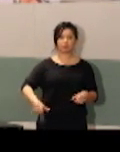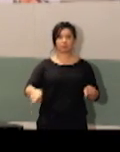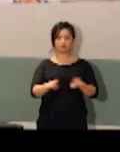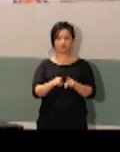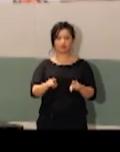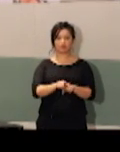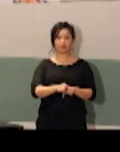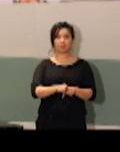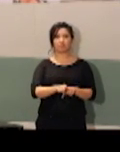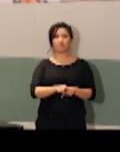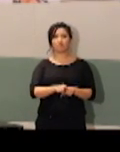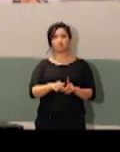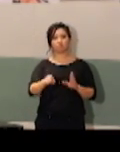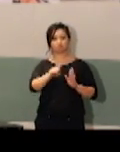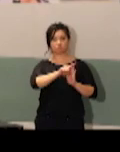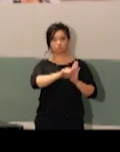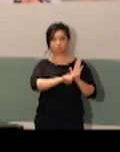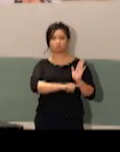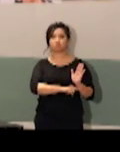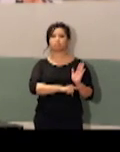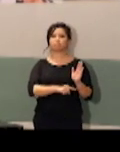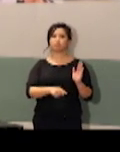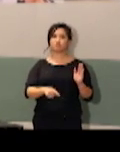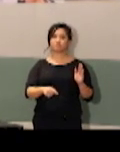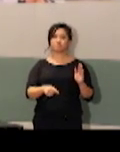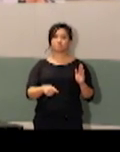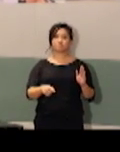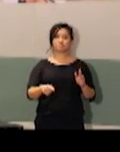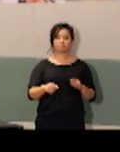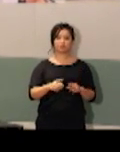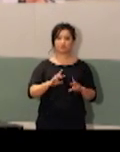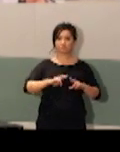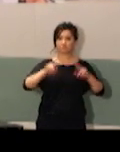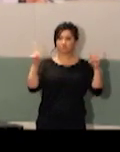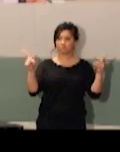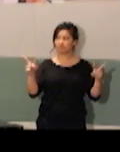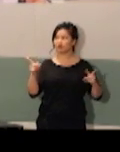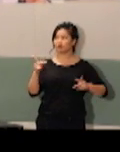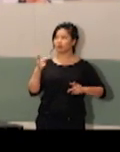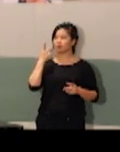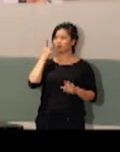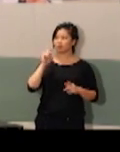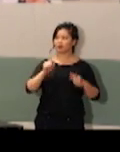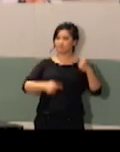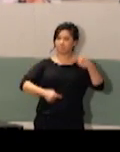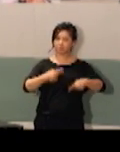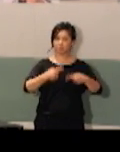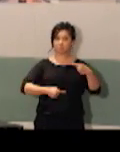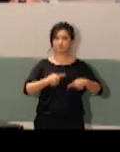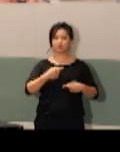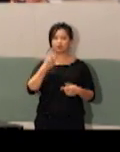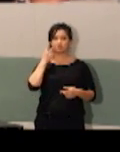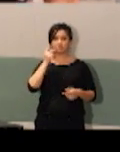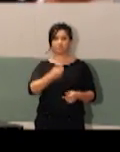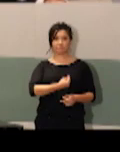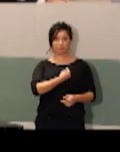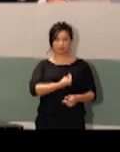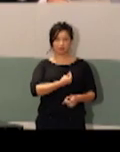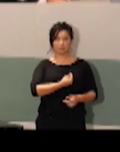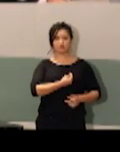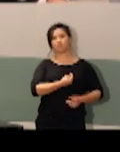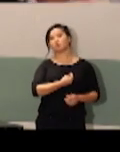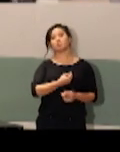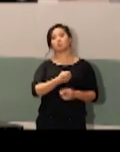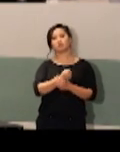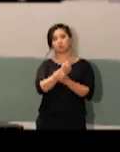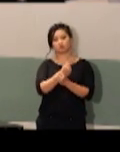através de um programa de... um programa diferente de integração das nossas políticas e ação pela vida, que integra todo o corpo da